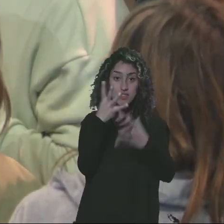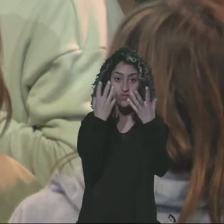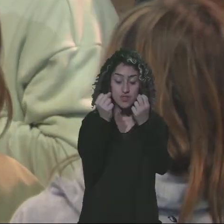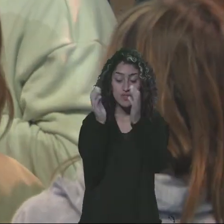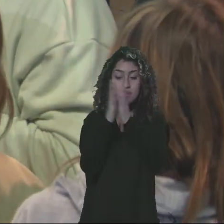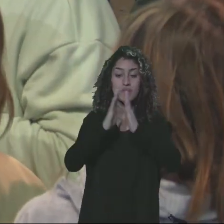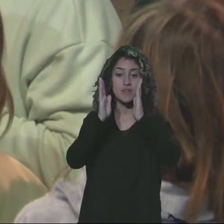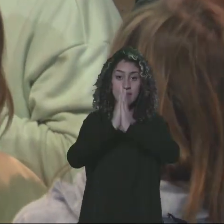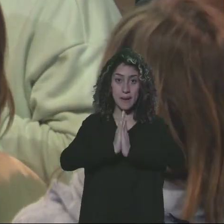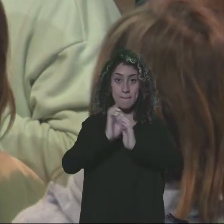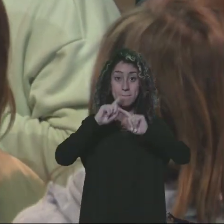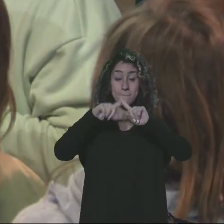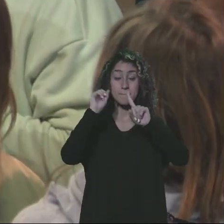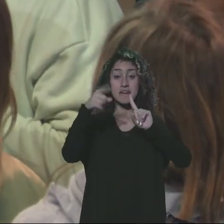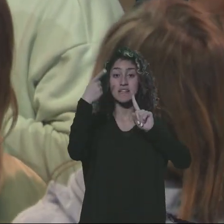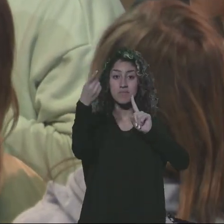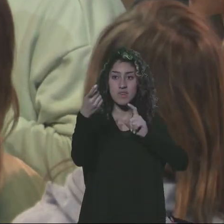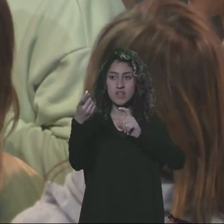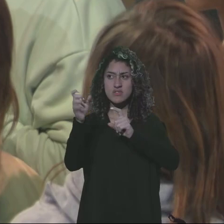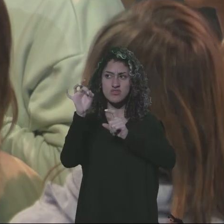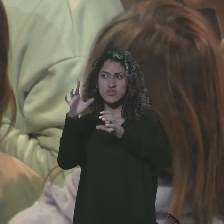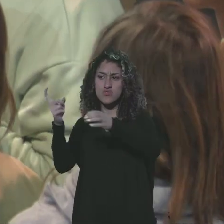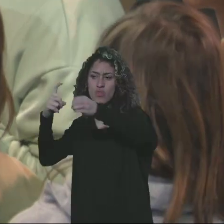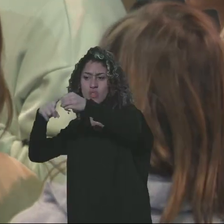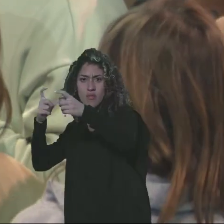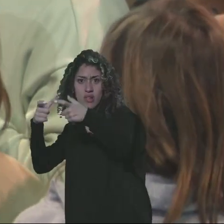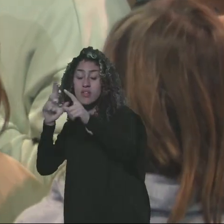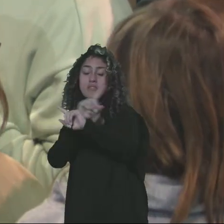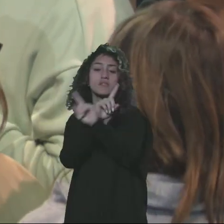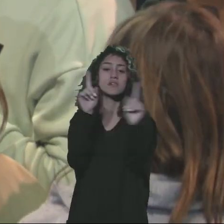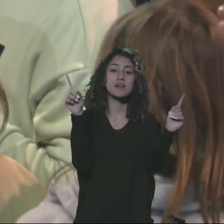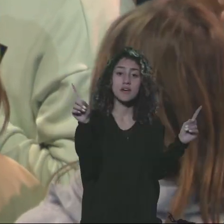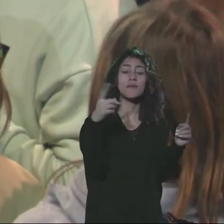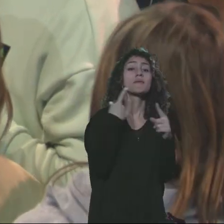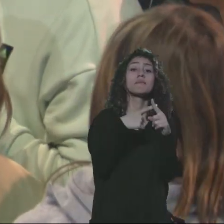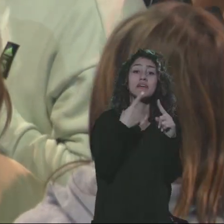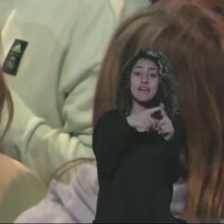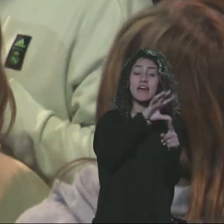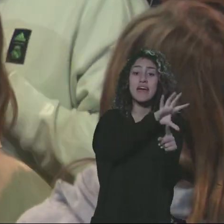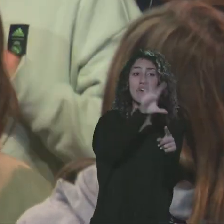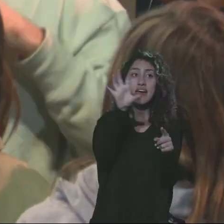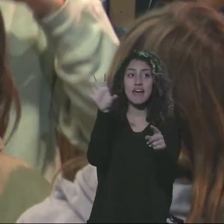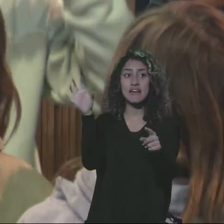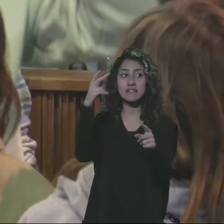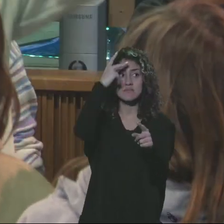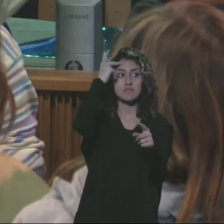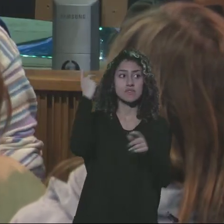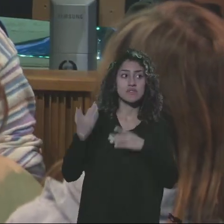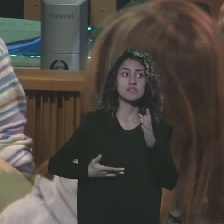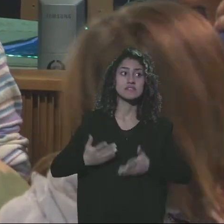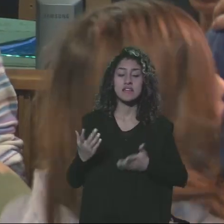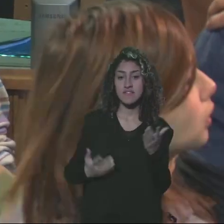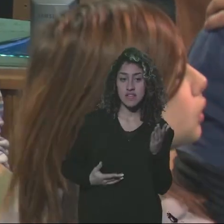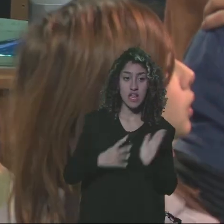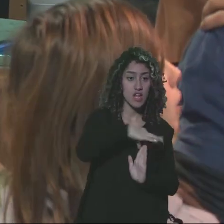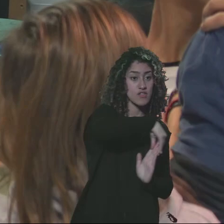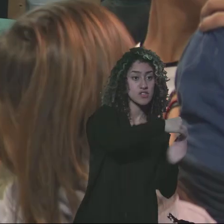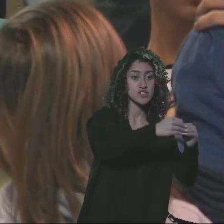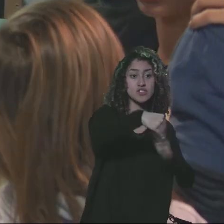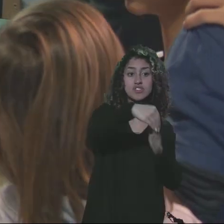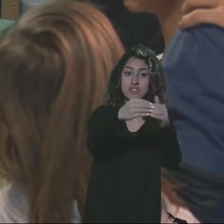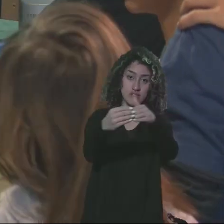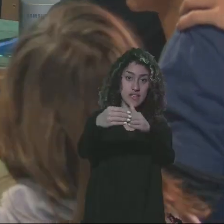favor, depois que você orar comigo, não volta para o seu lugar. Esse pessoal de colete azul e colete preto, eles vão te direcionar ali para o